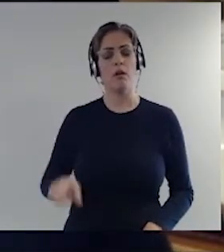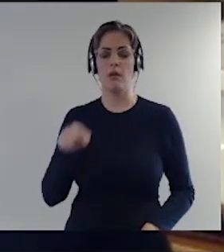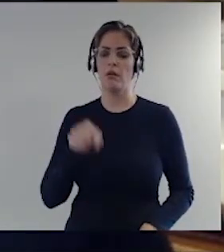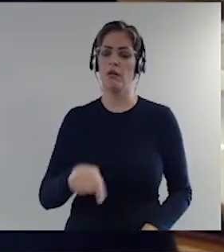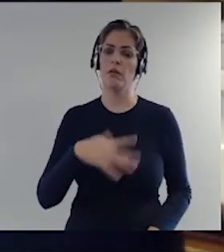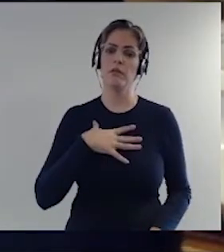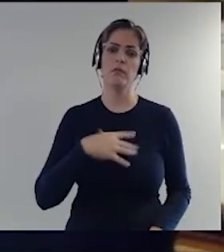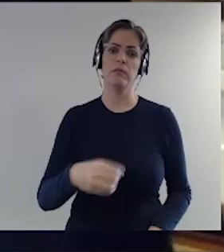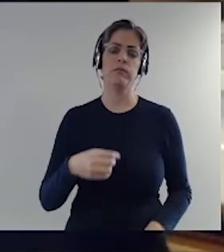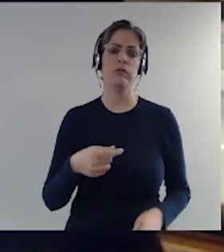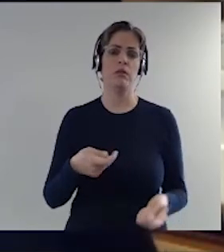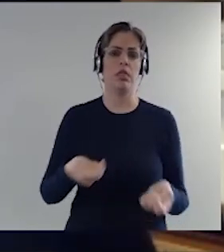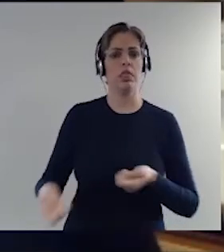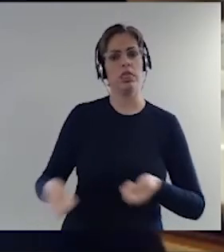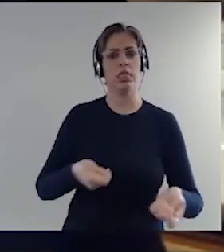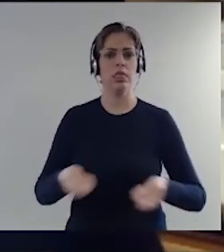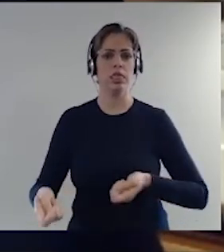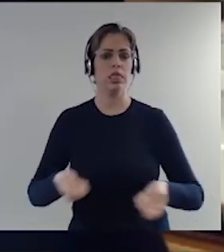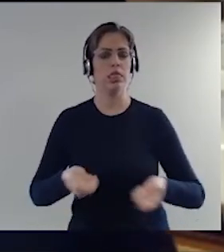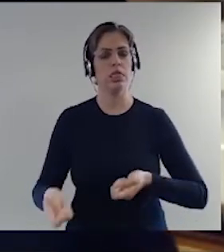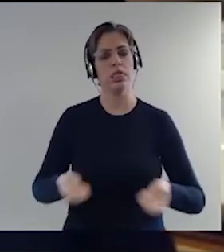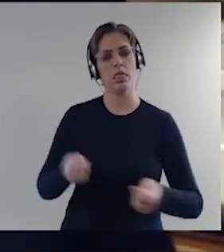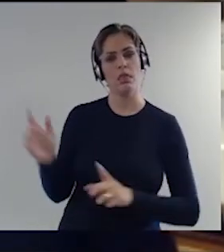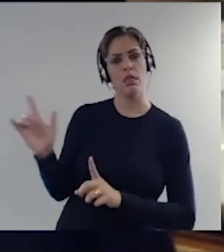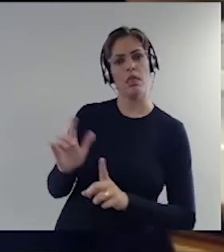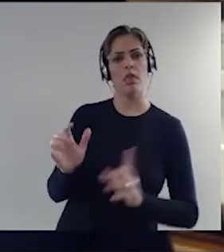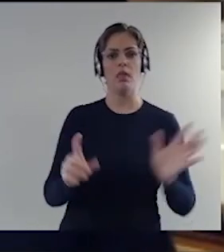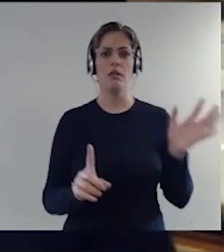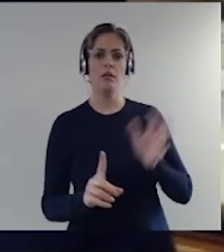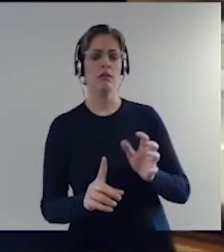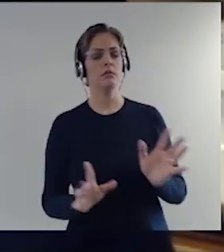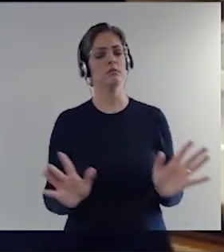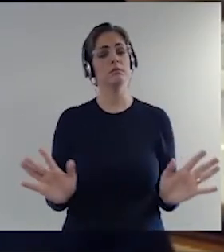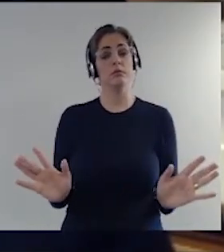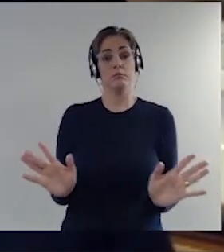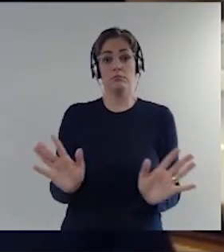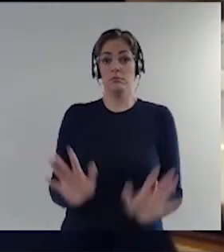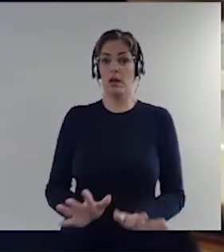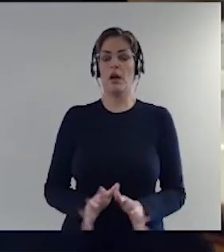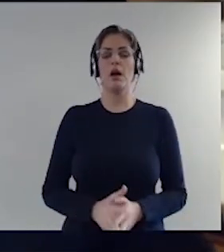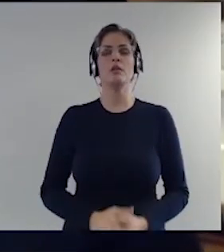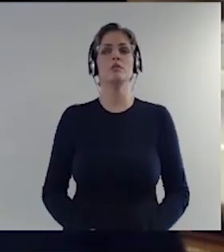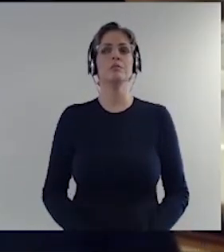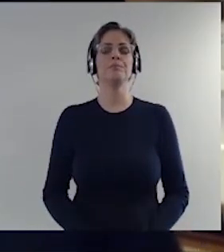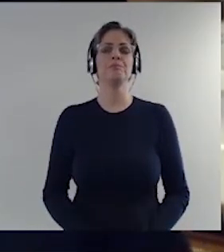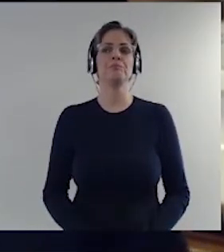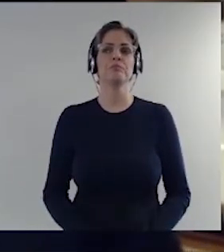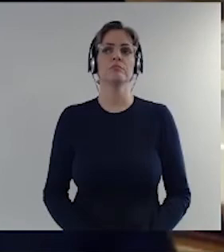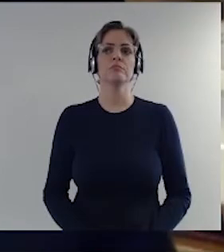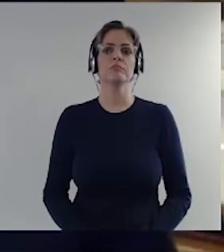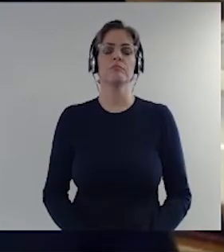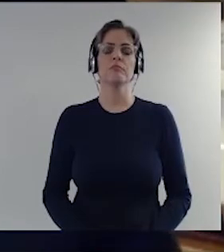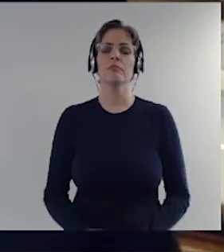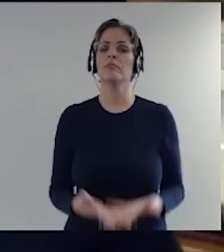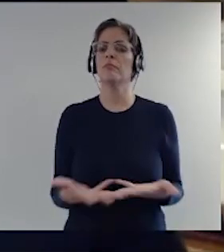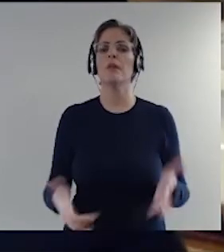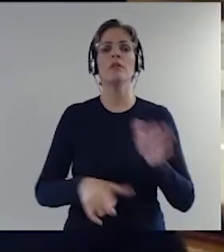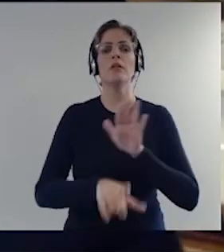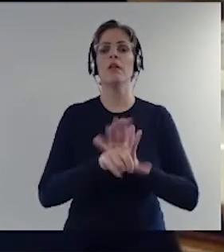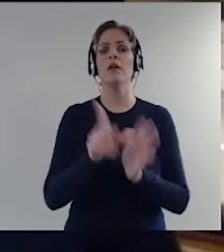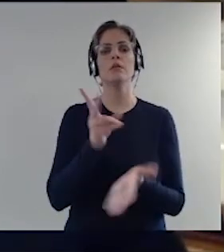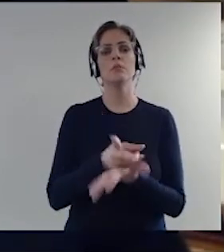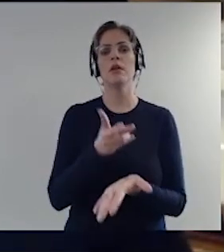filhos são um instrumento desta alienação, e não vai ser diferente o instrumento, ou os filhos usados